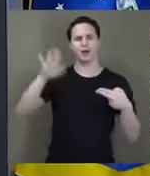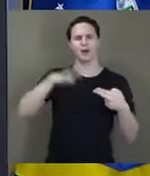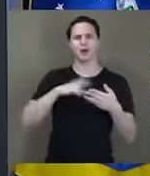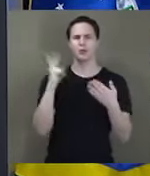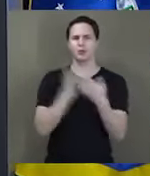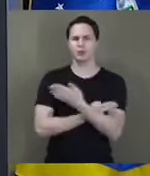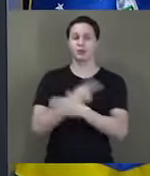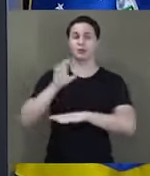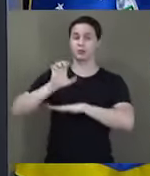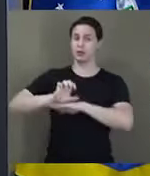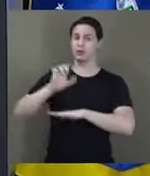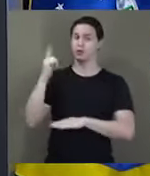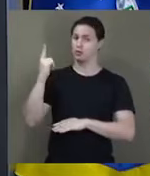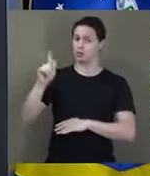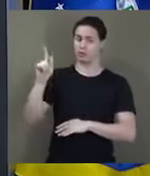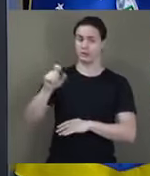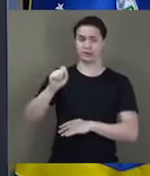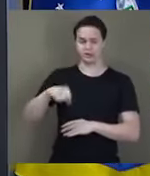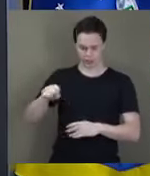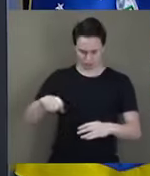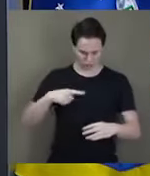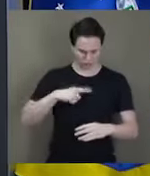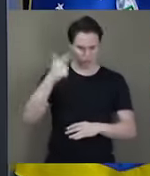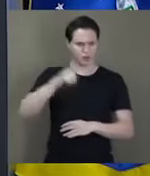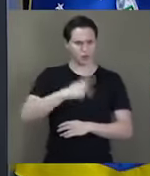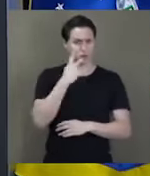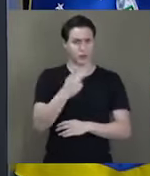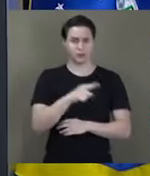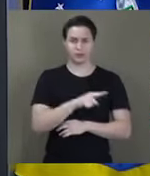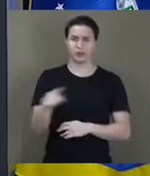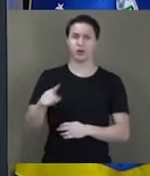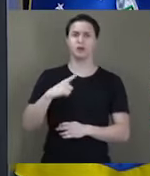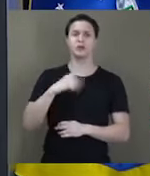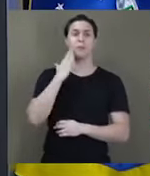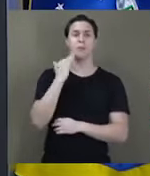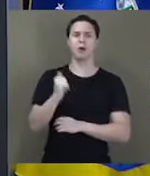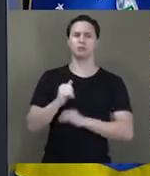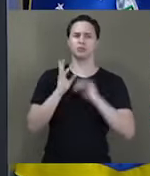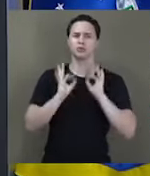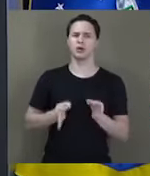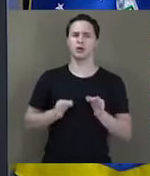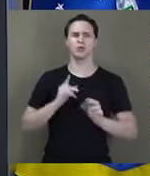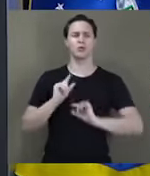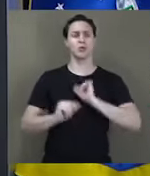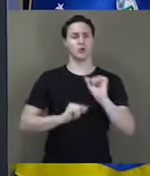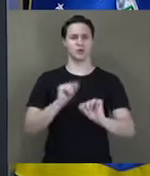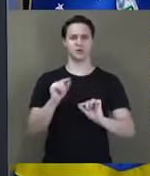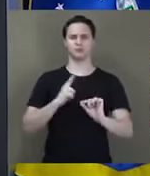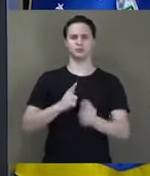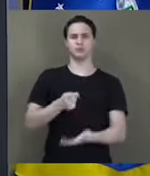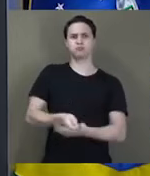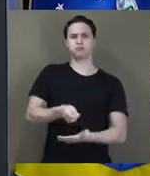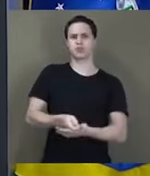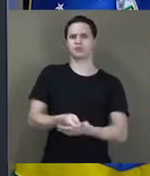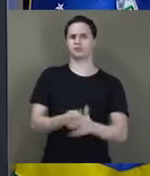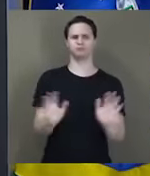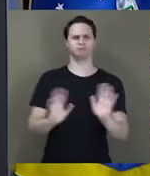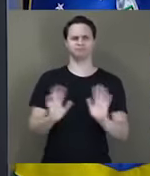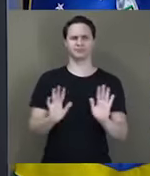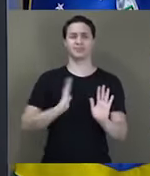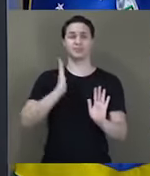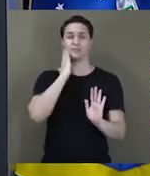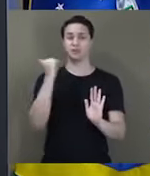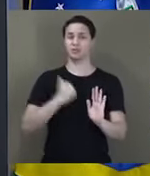Estado de Goiás eh repito não levando em consideração rigorosamente a